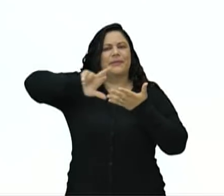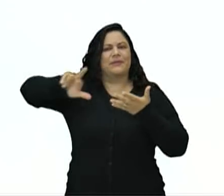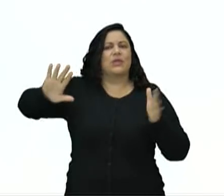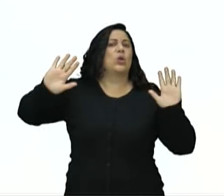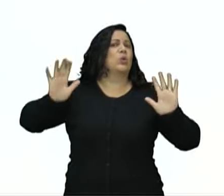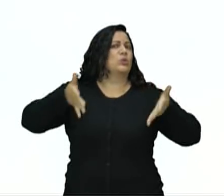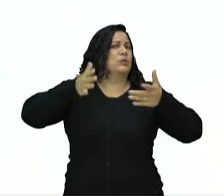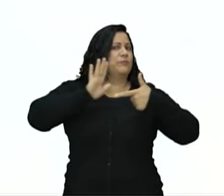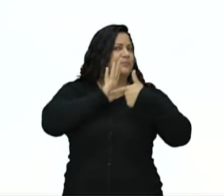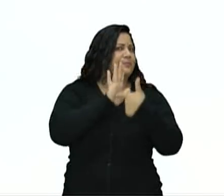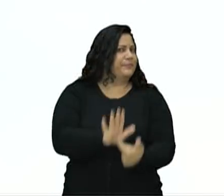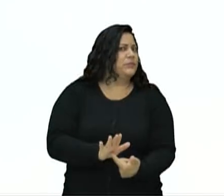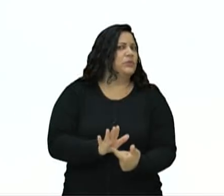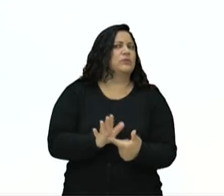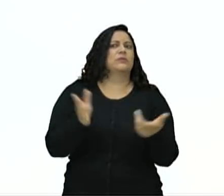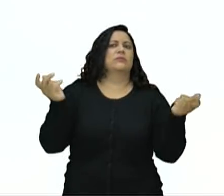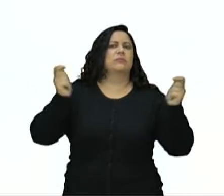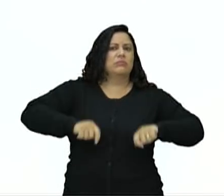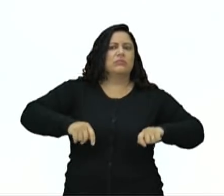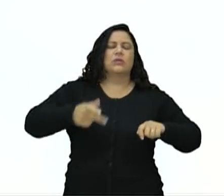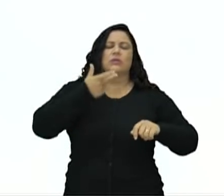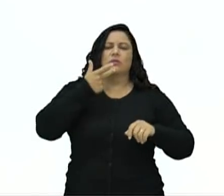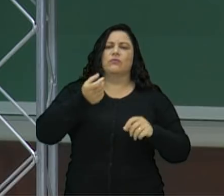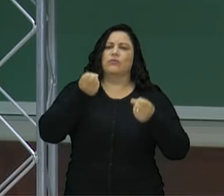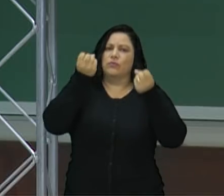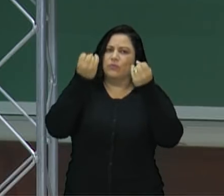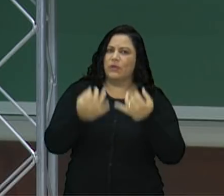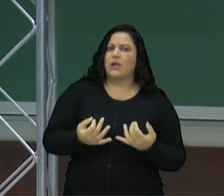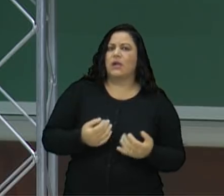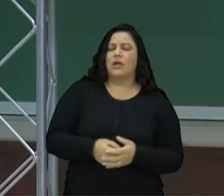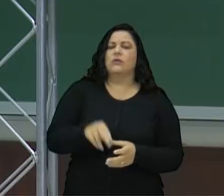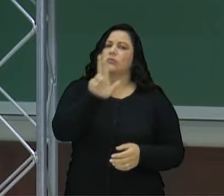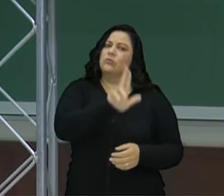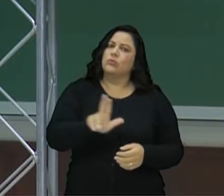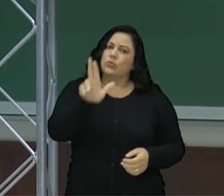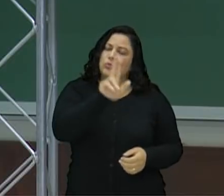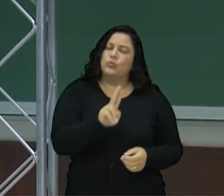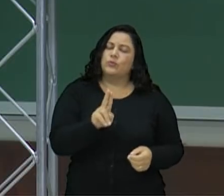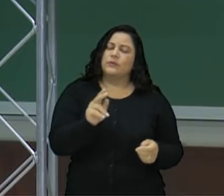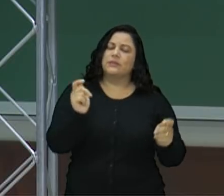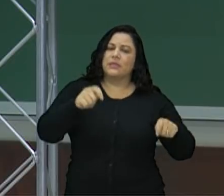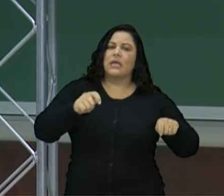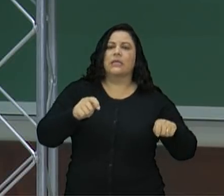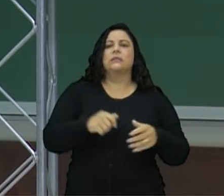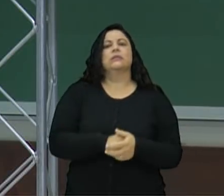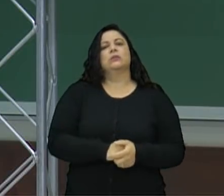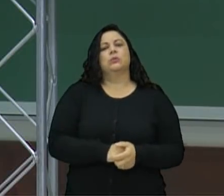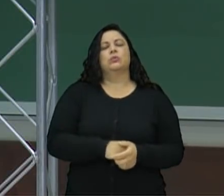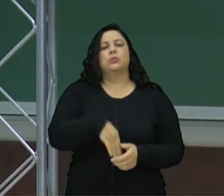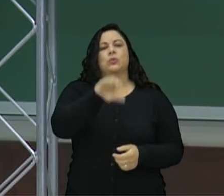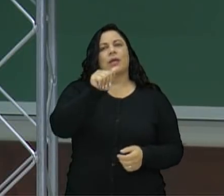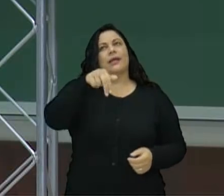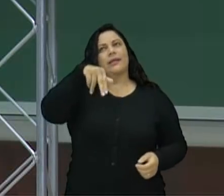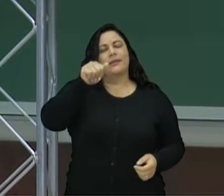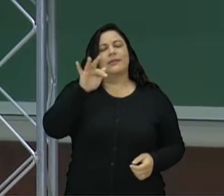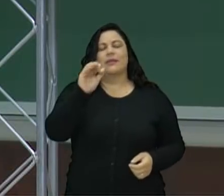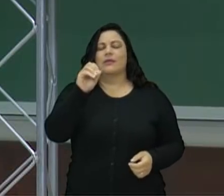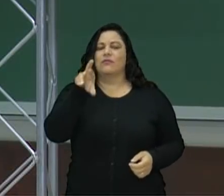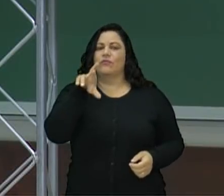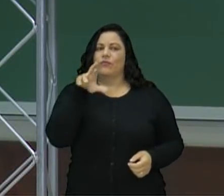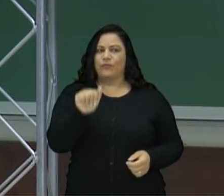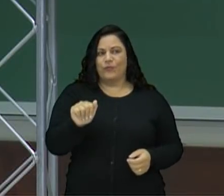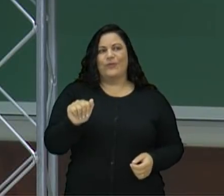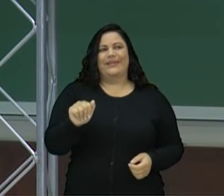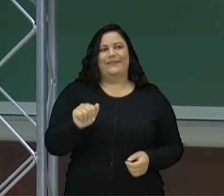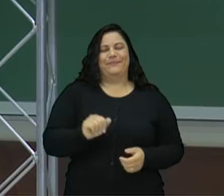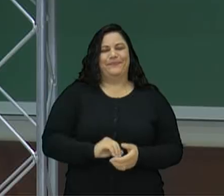foram ditos ou que serão ditos posteriormente, utiliza-se esses recursos de anáfora e de catáfora para dar mais coesão ao texto,